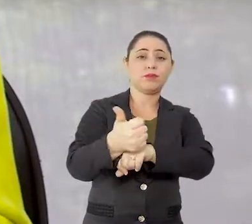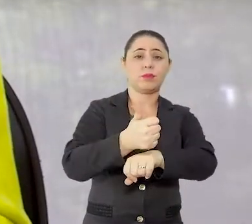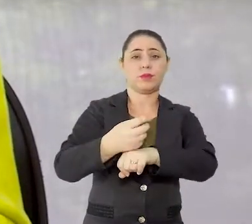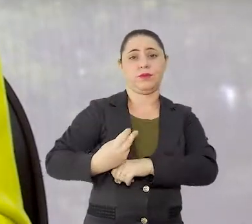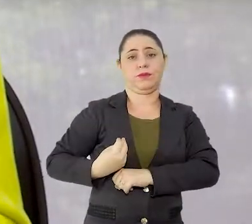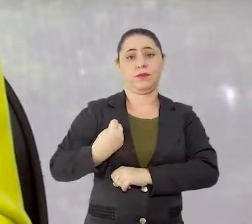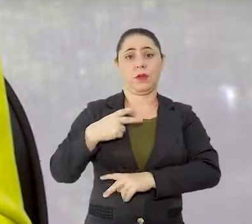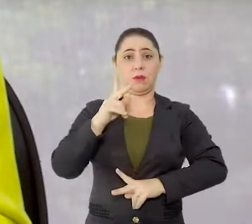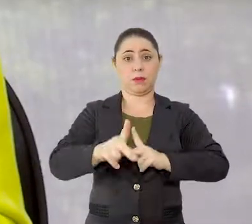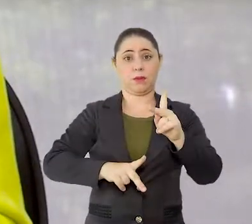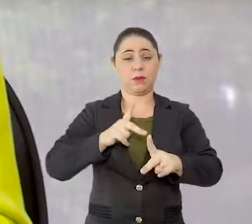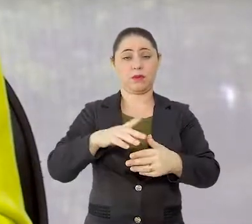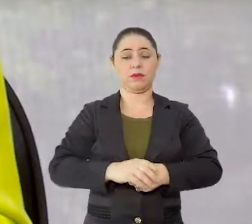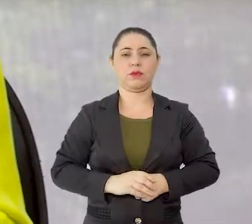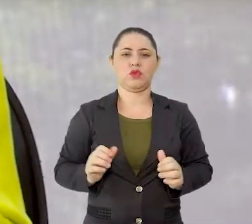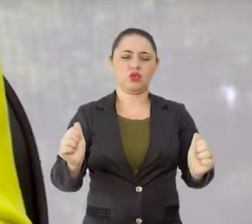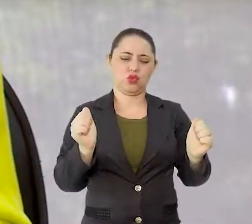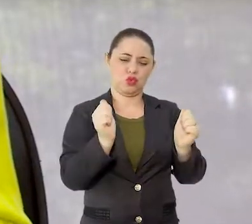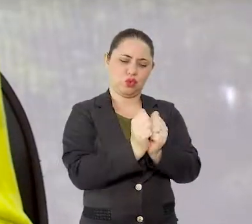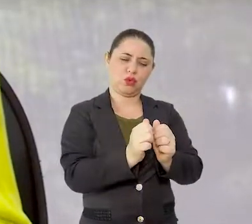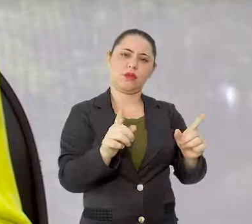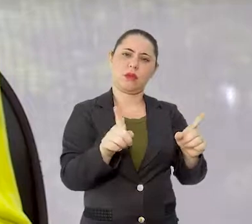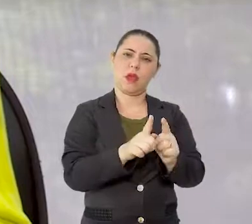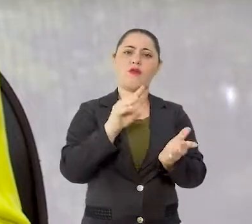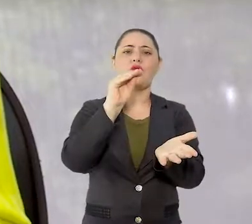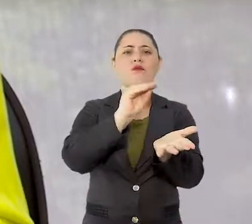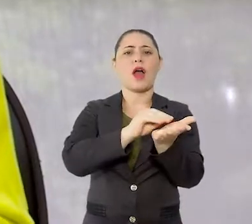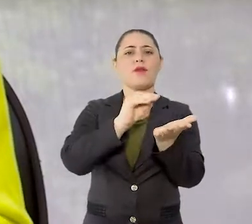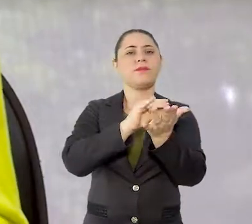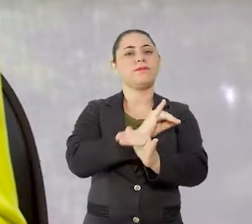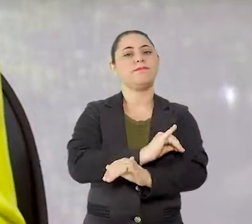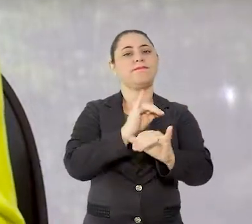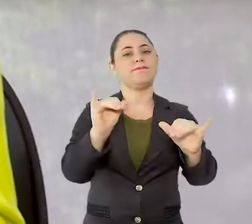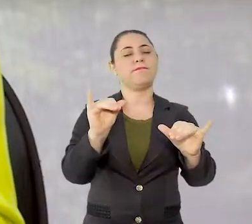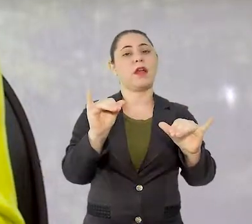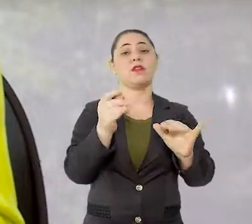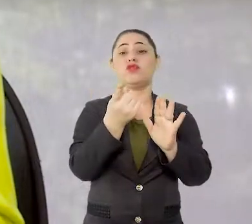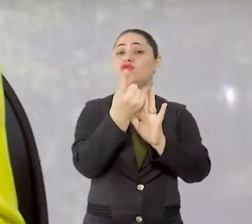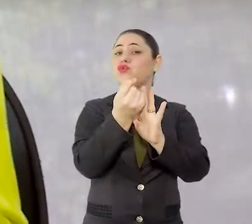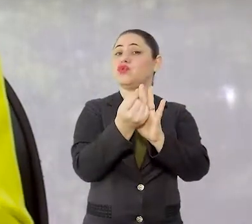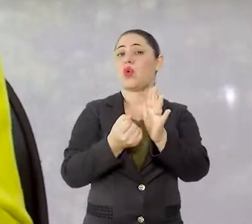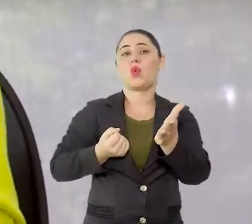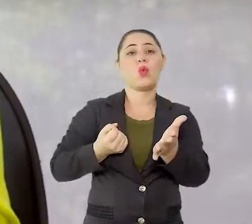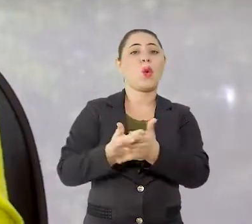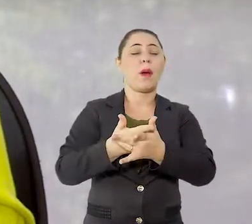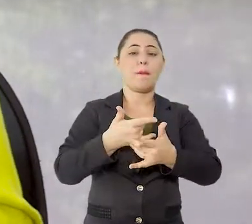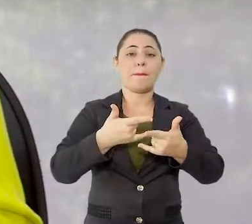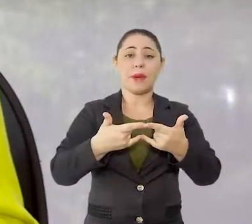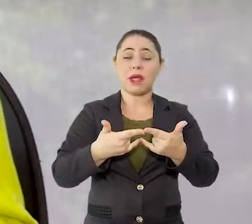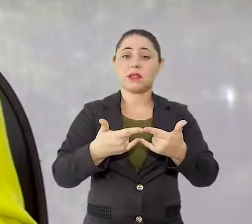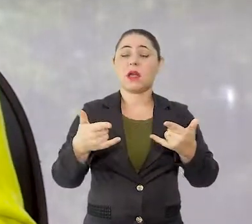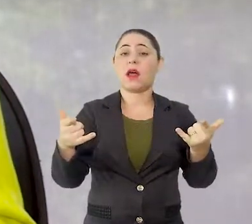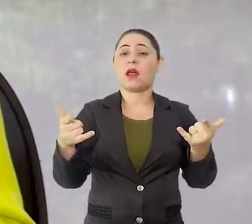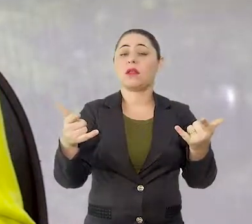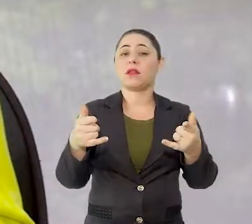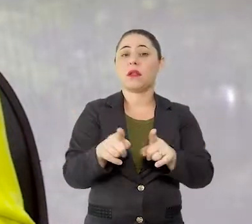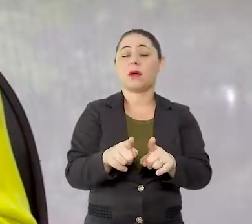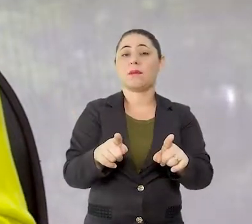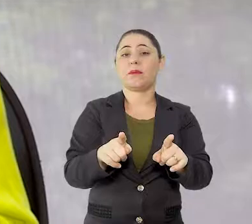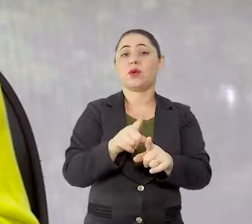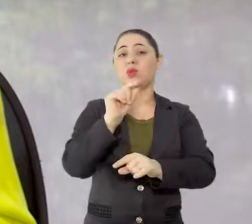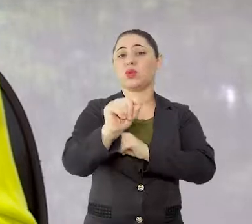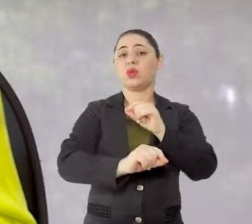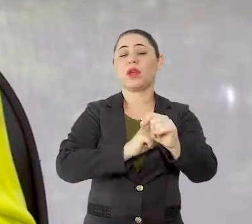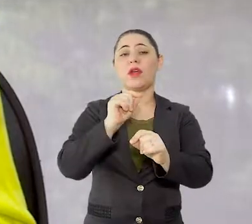na qualidade de vida da população. Junto a isso, a falta de informação, dinheiro para a compra do absorvente